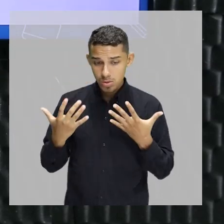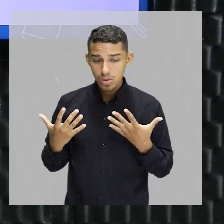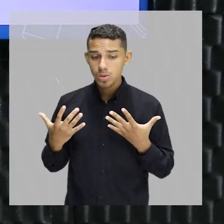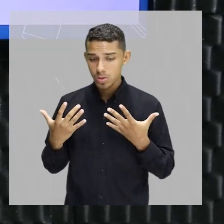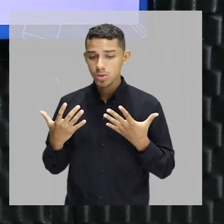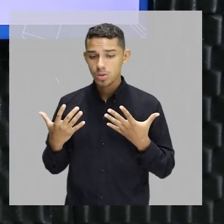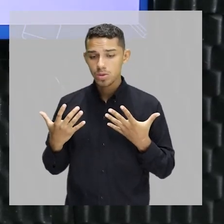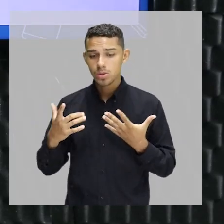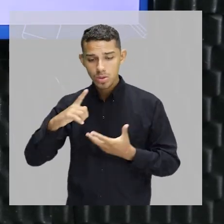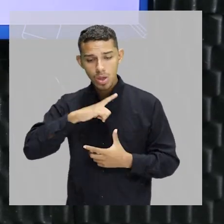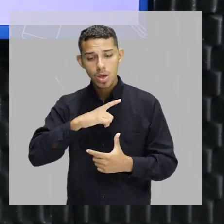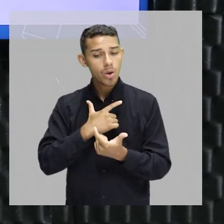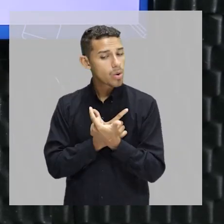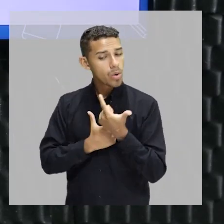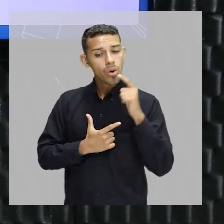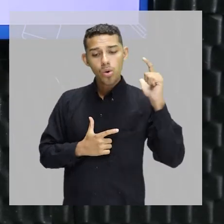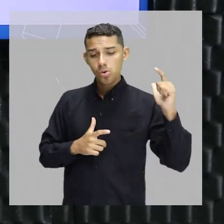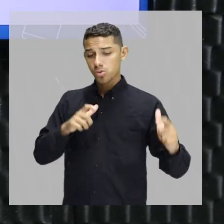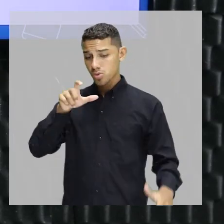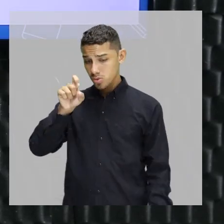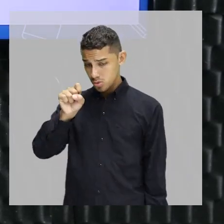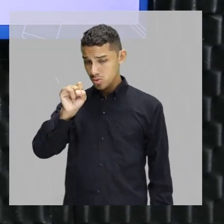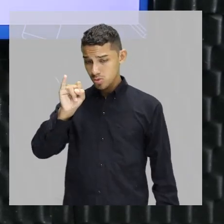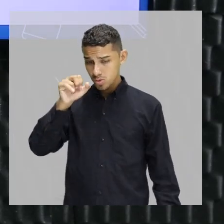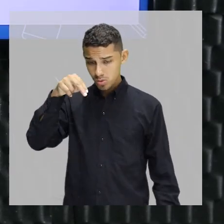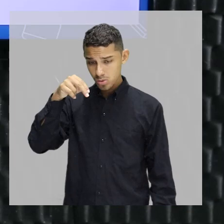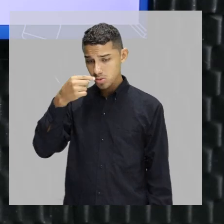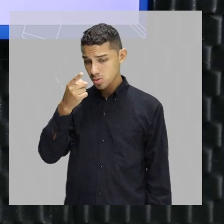disso, tem outros laboratórios, laboratório